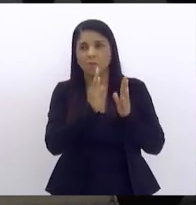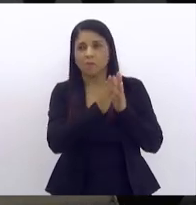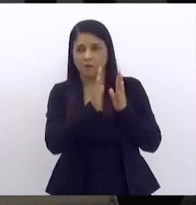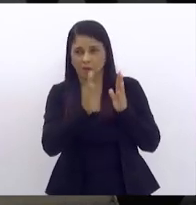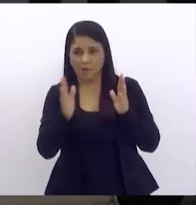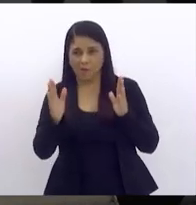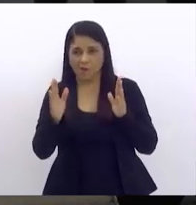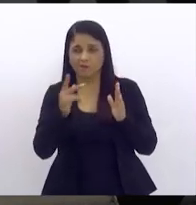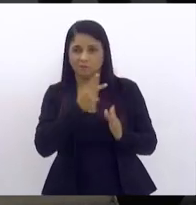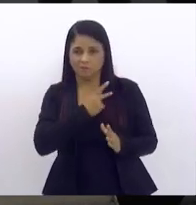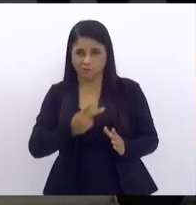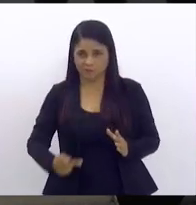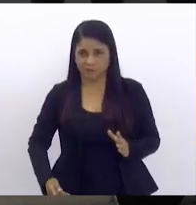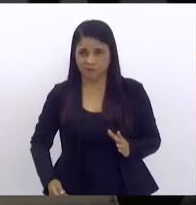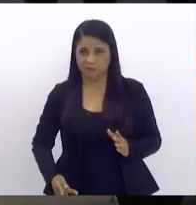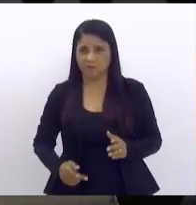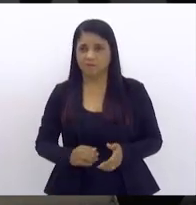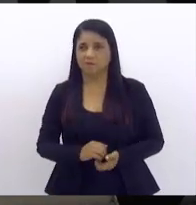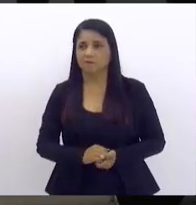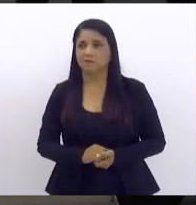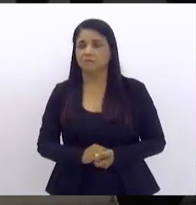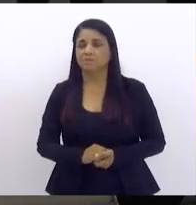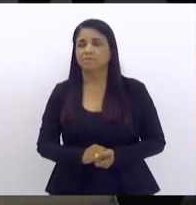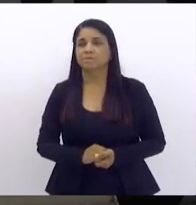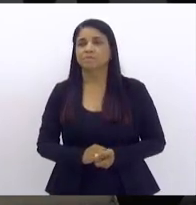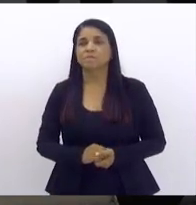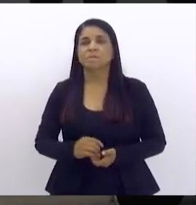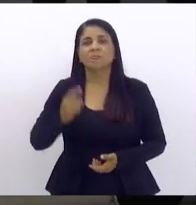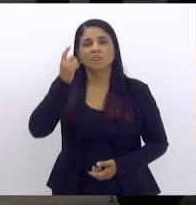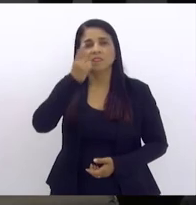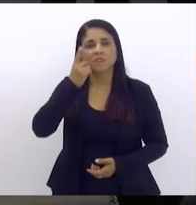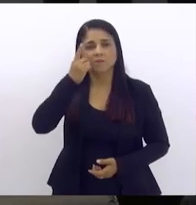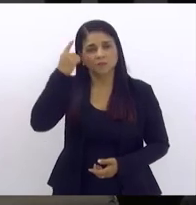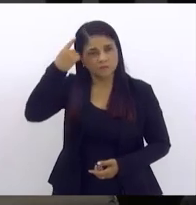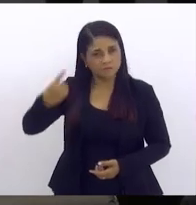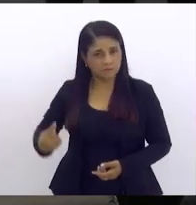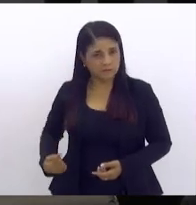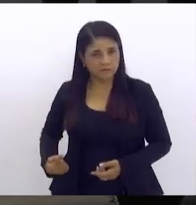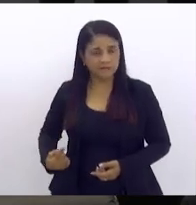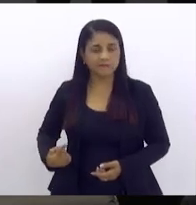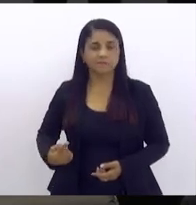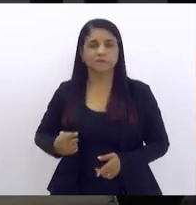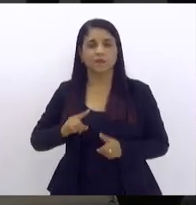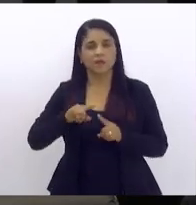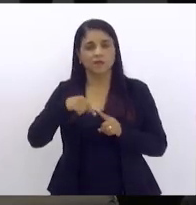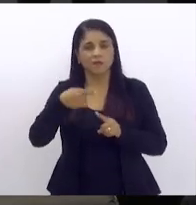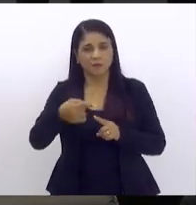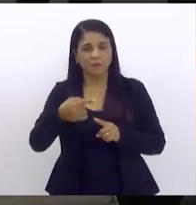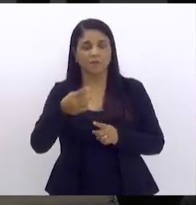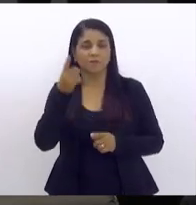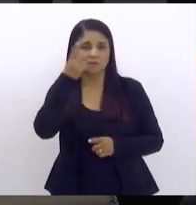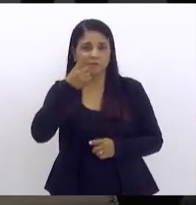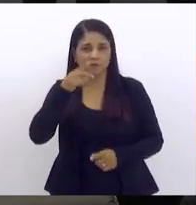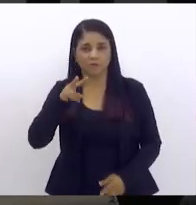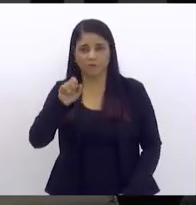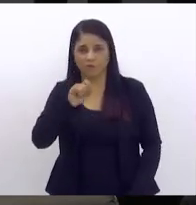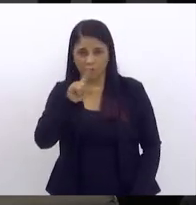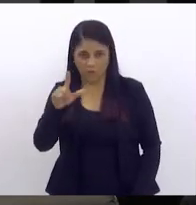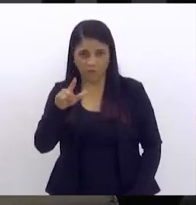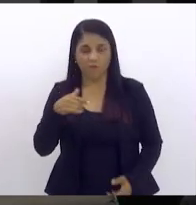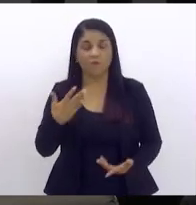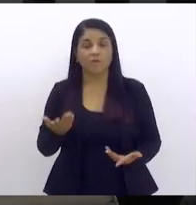Tá, pela ordem aí. Queria... Pela ordem, depois do nosso nobre deputado Val César.